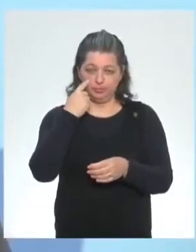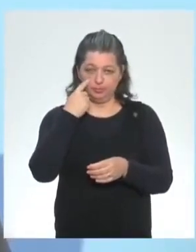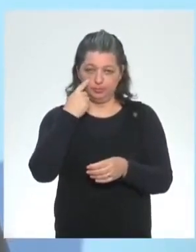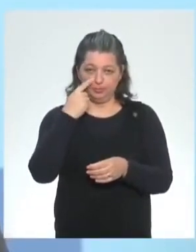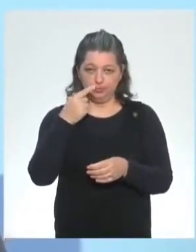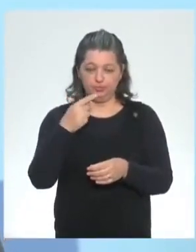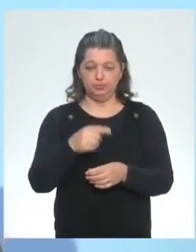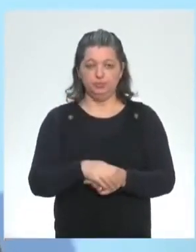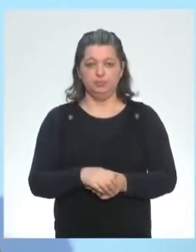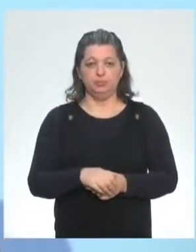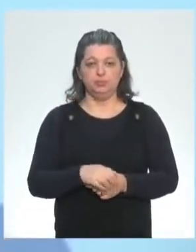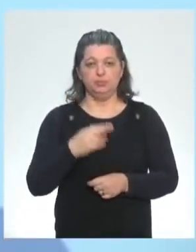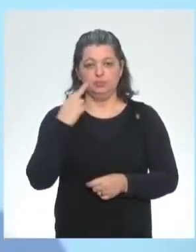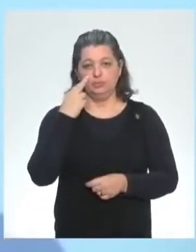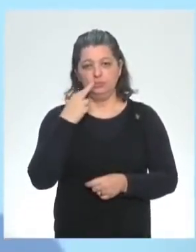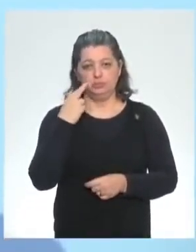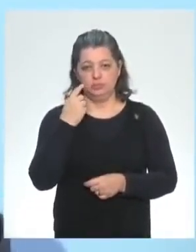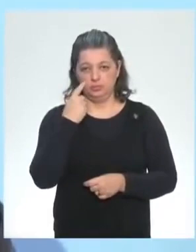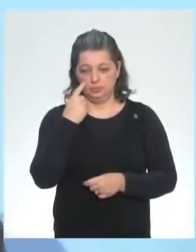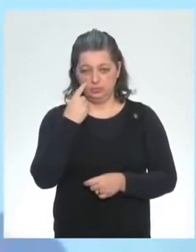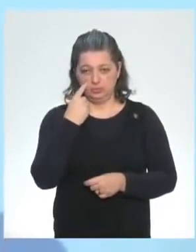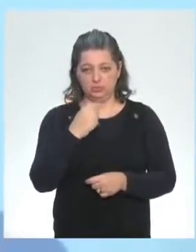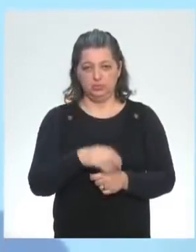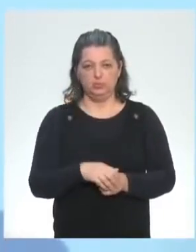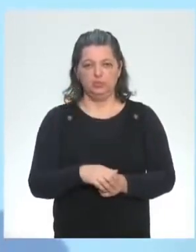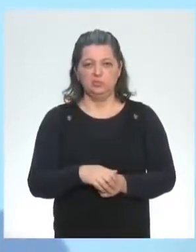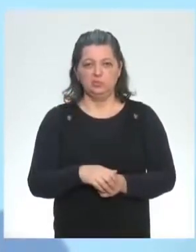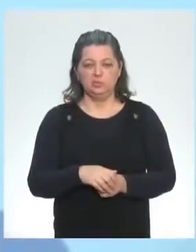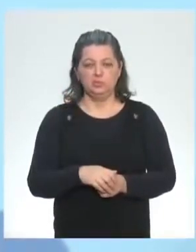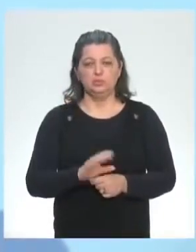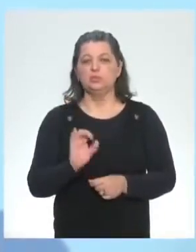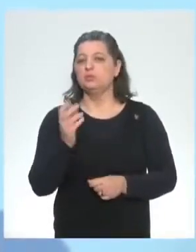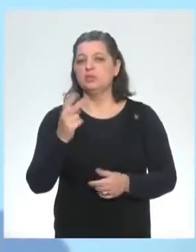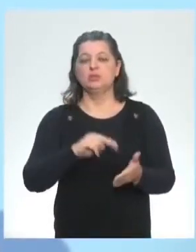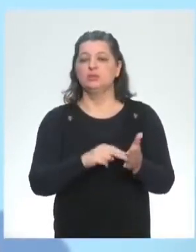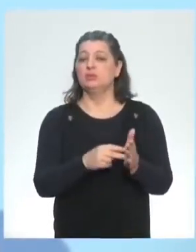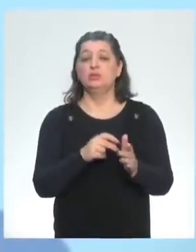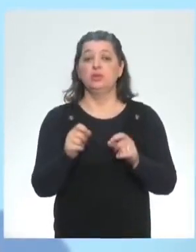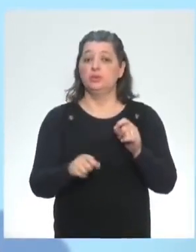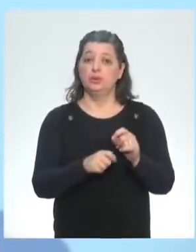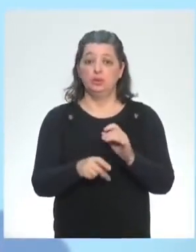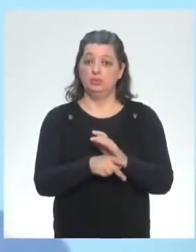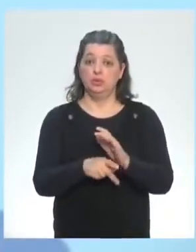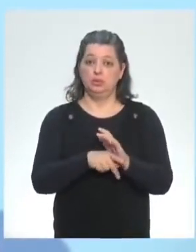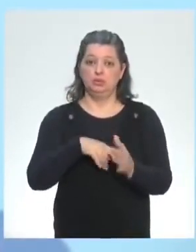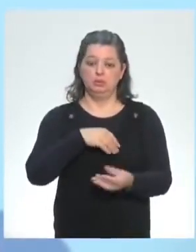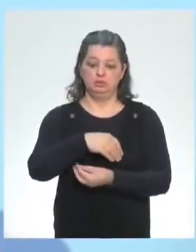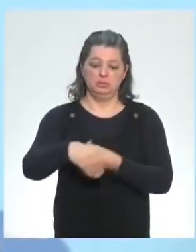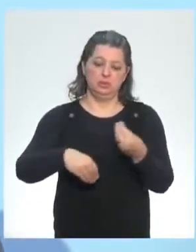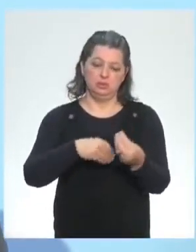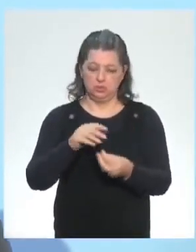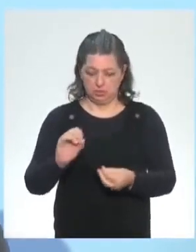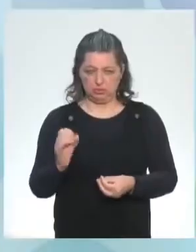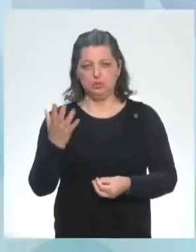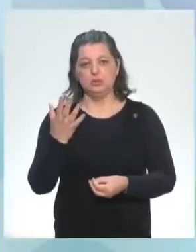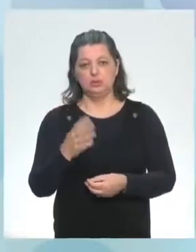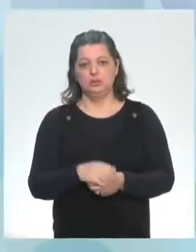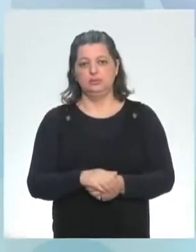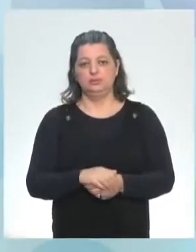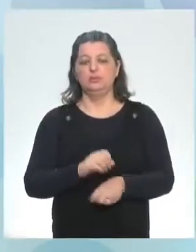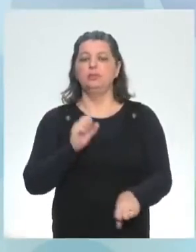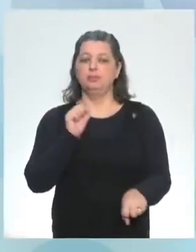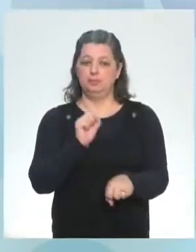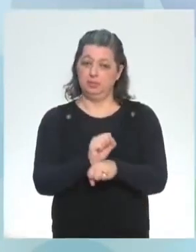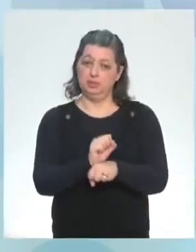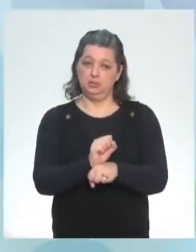para a gente. Quando ele chegou nesse tom, quer dizer que a reação de neutralização já aconteceu. Então, eu paro a